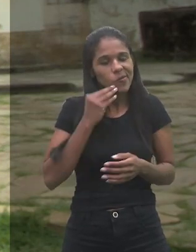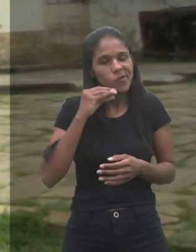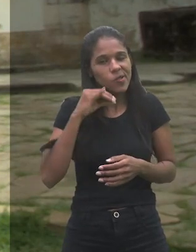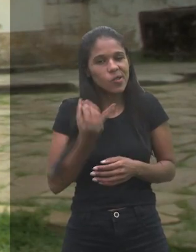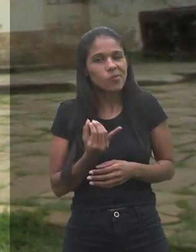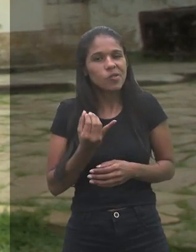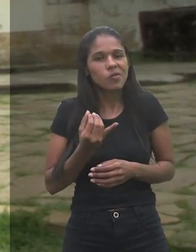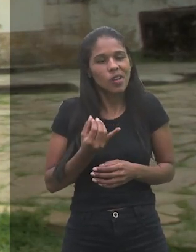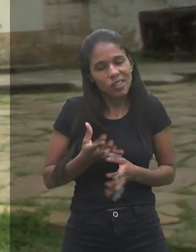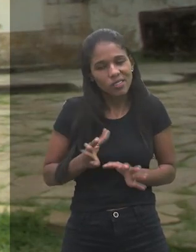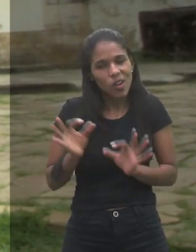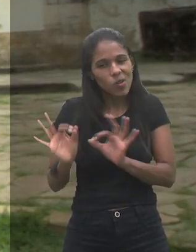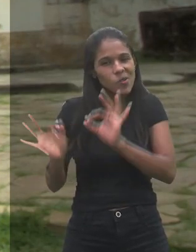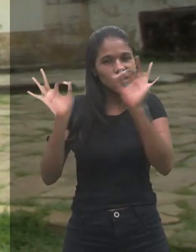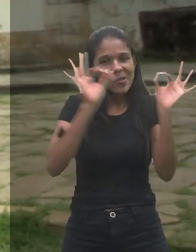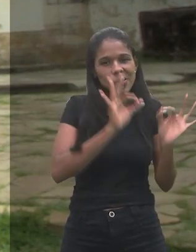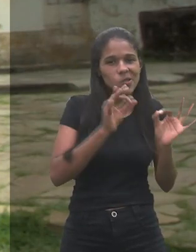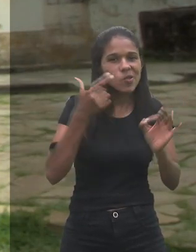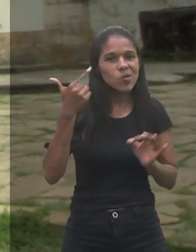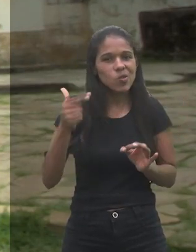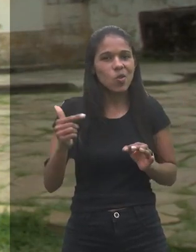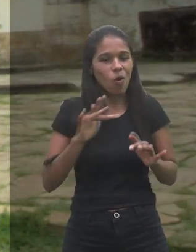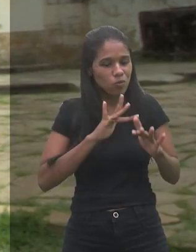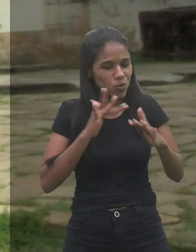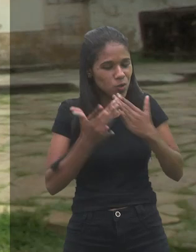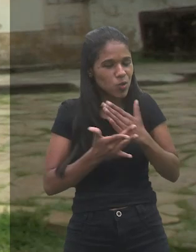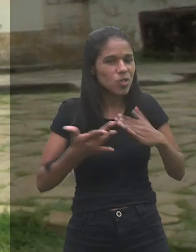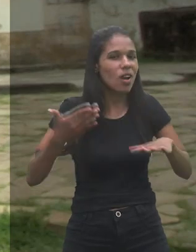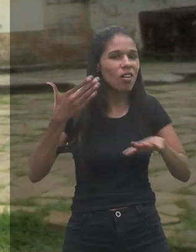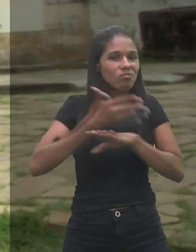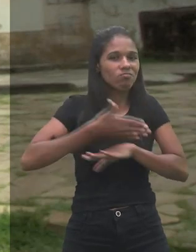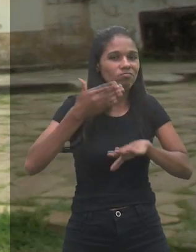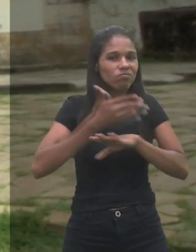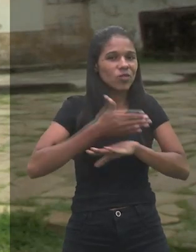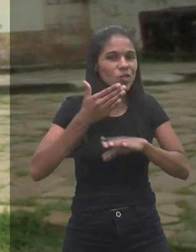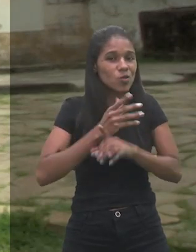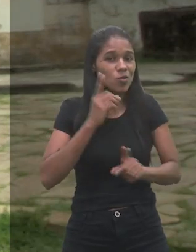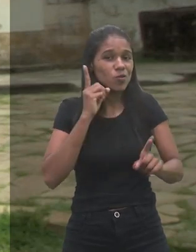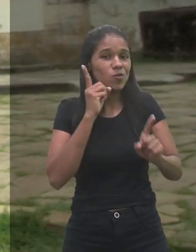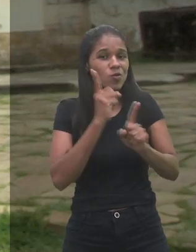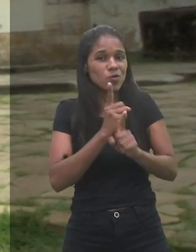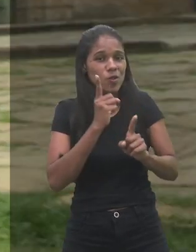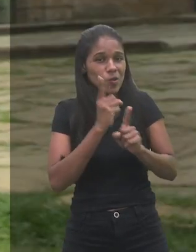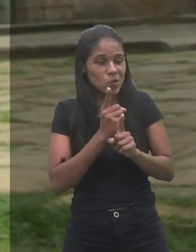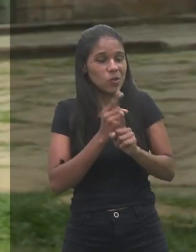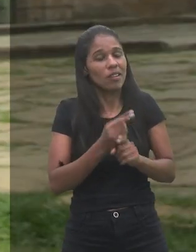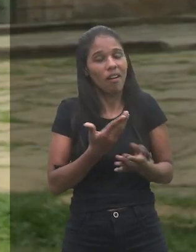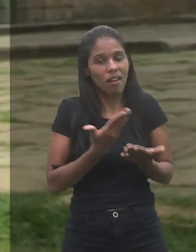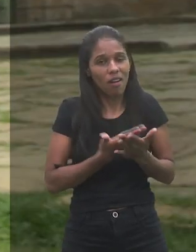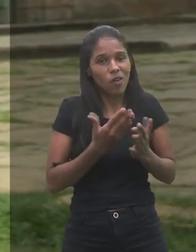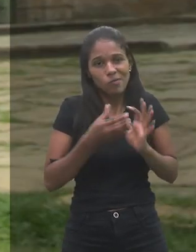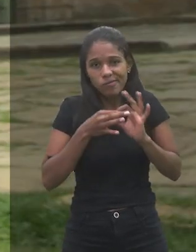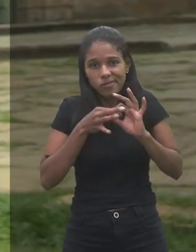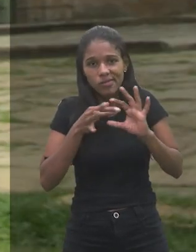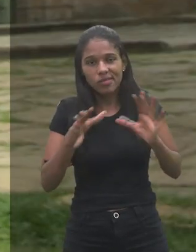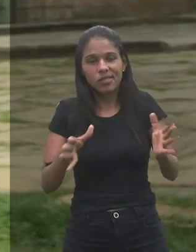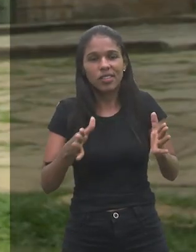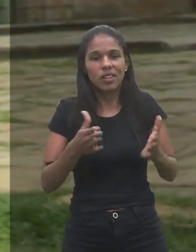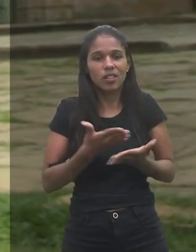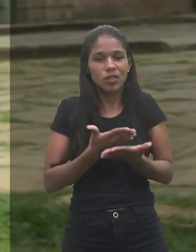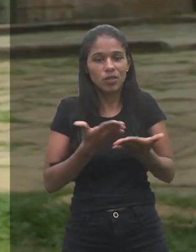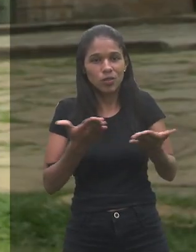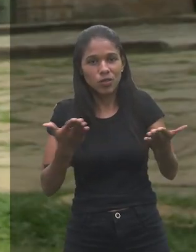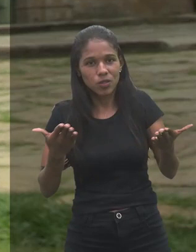assista de novo, vai dentro das nossas redes sociais, lá a aula vai estar disponível para você em todos os momentos, então